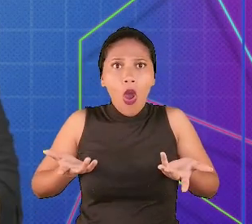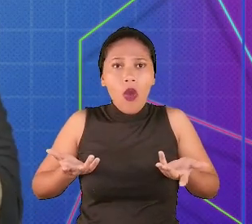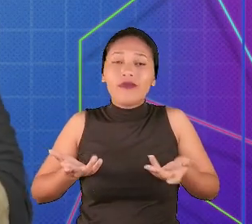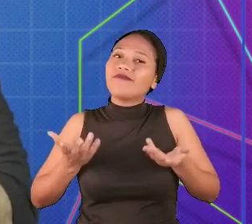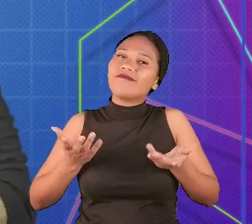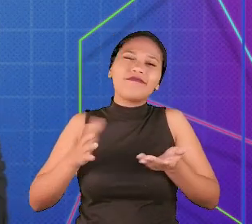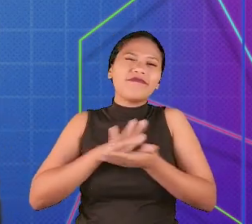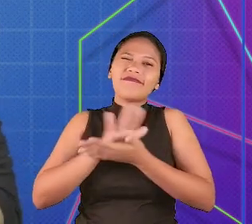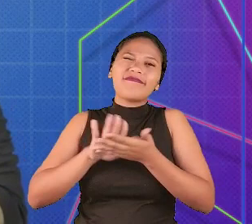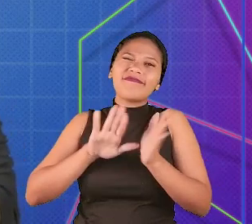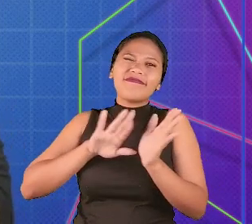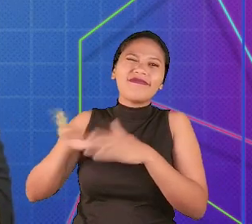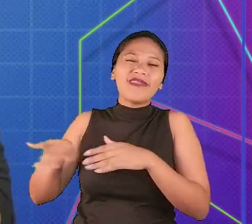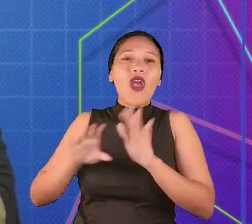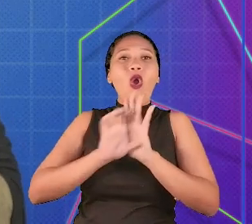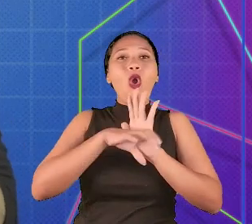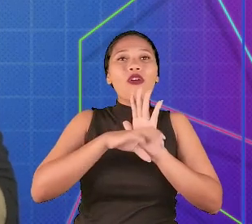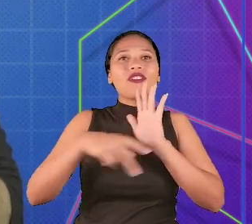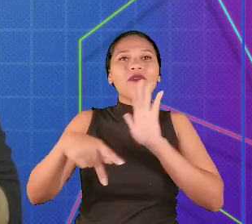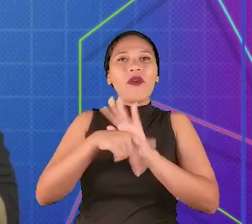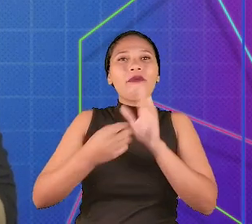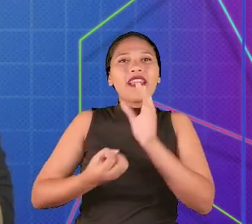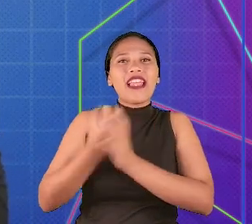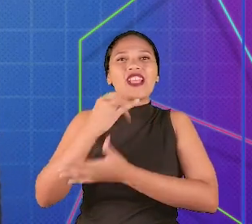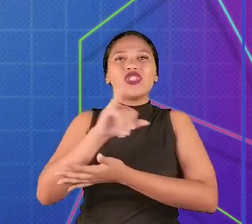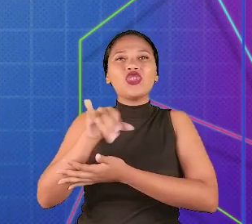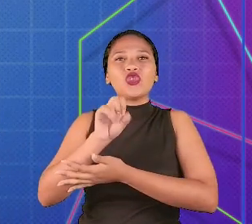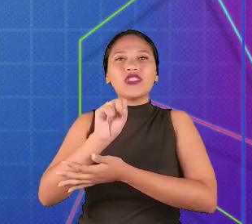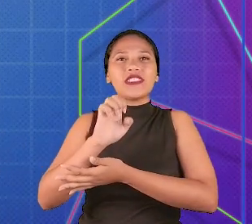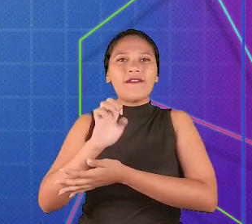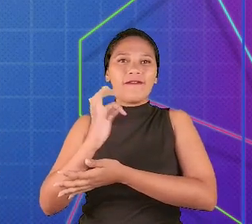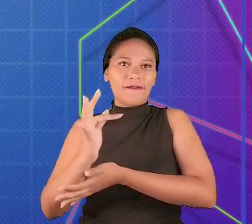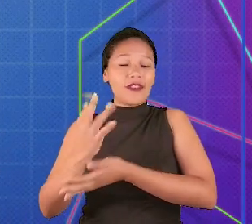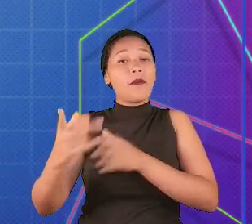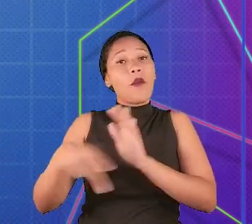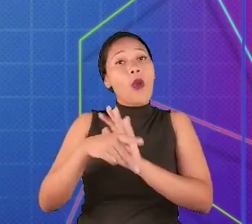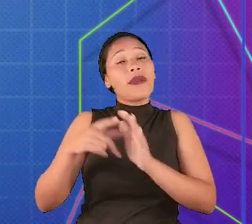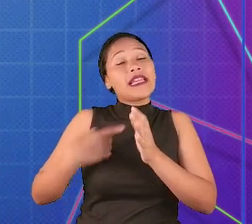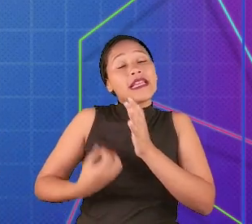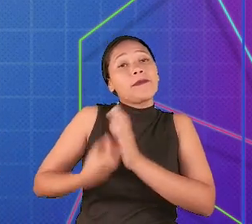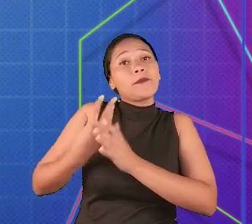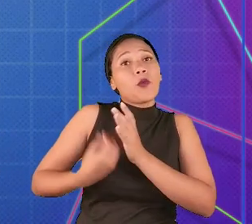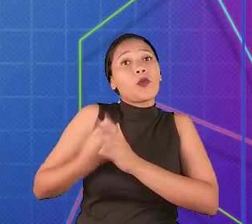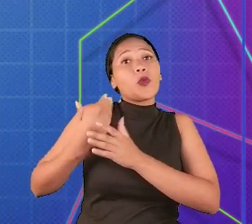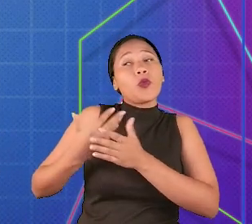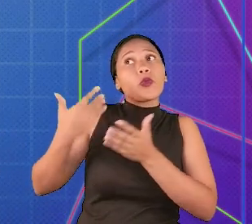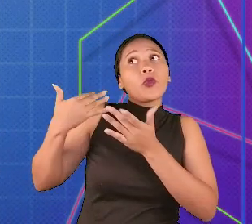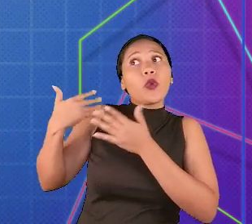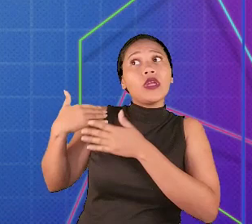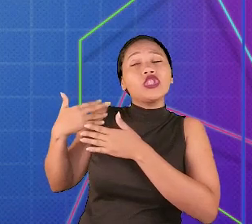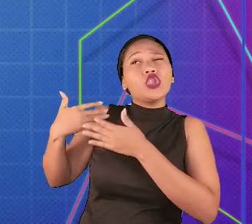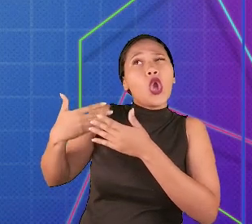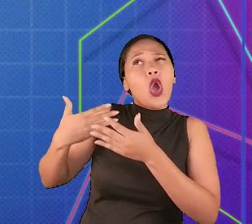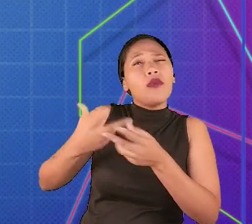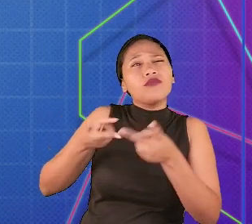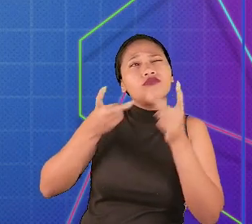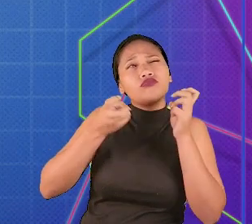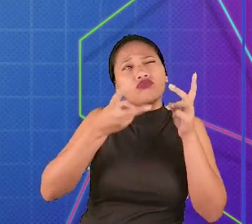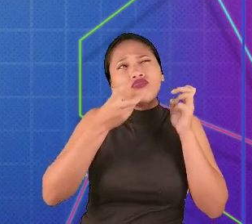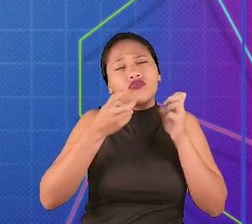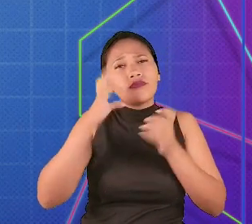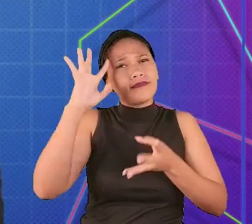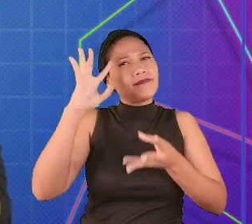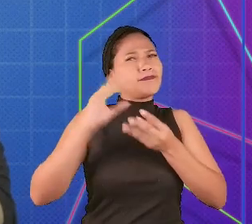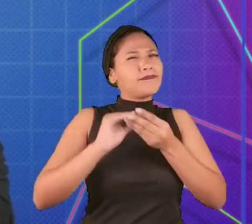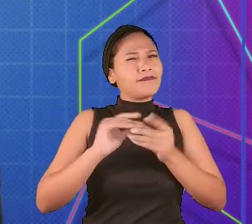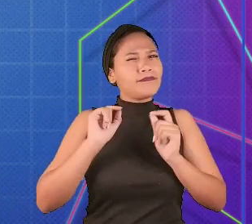herói é um conceito criado por um cara chamado Joseph Campbell, que percebeu uma estrutura que se repetia em muitas histórias. Ele concluiu